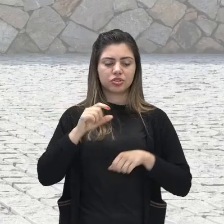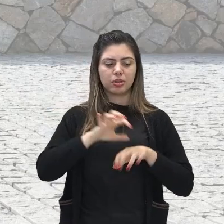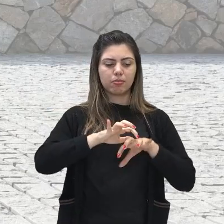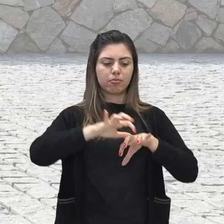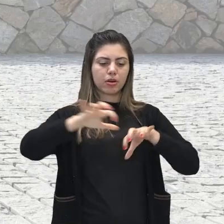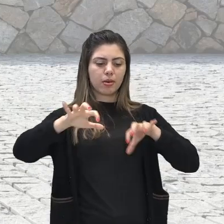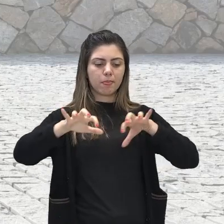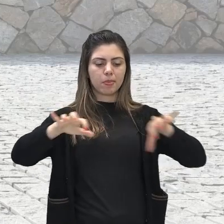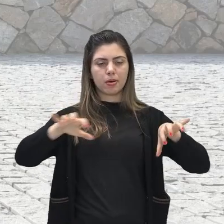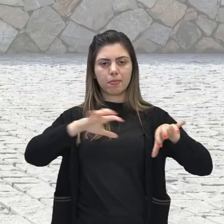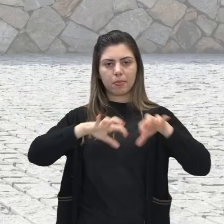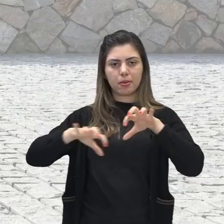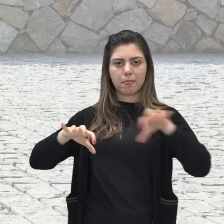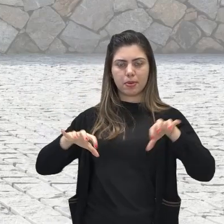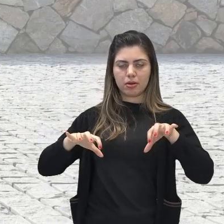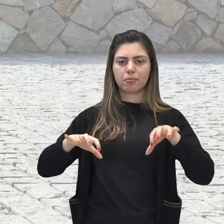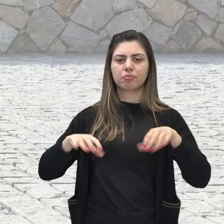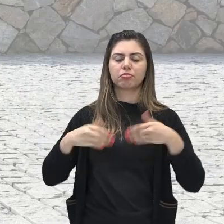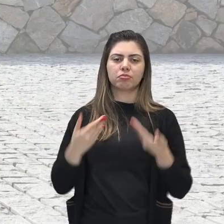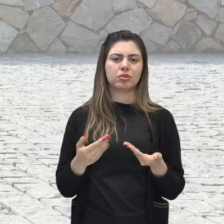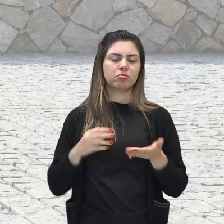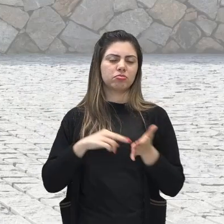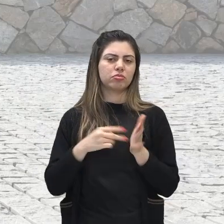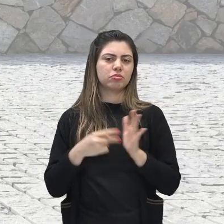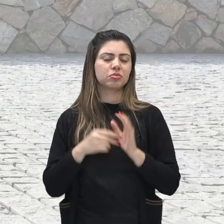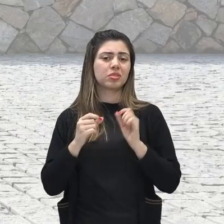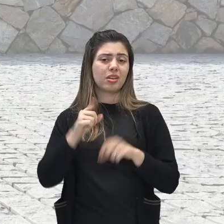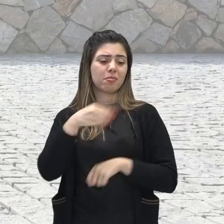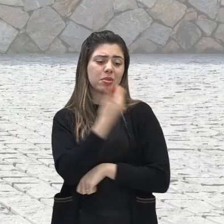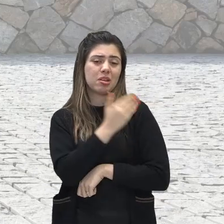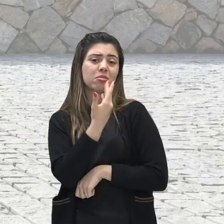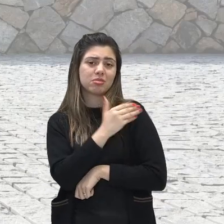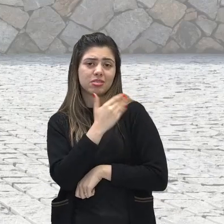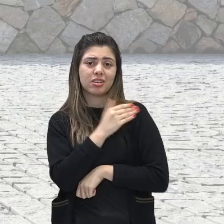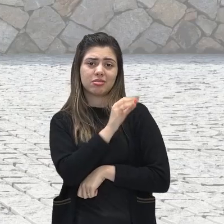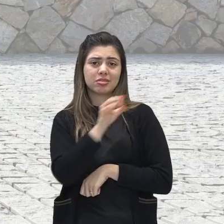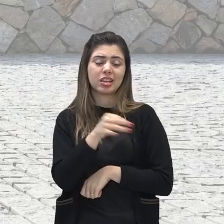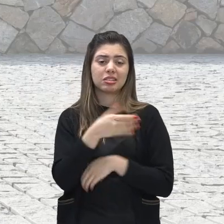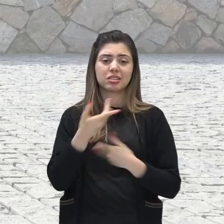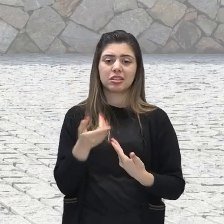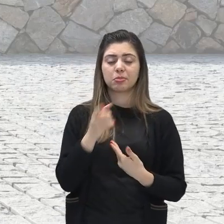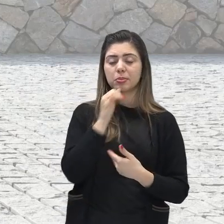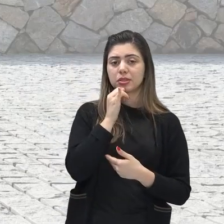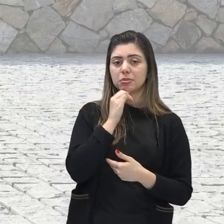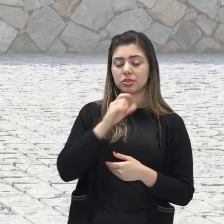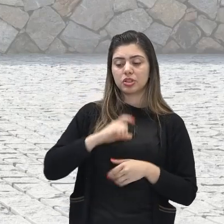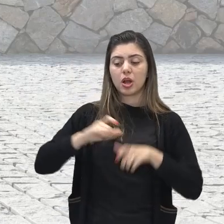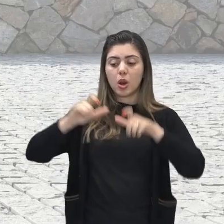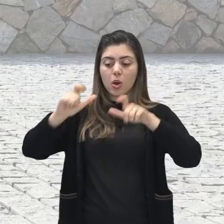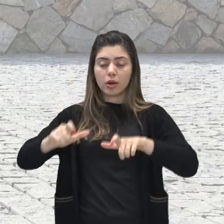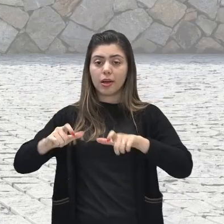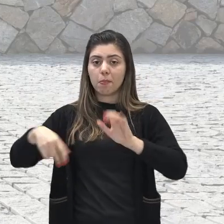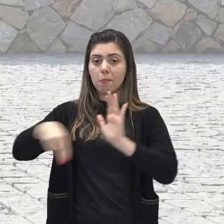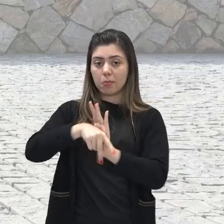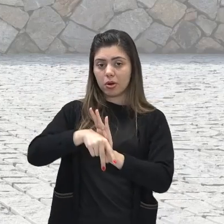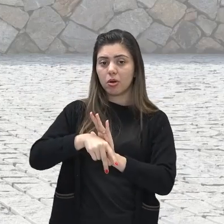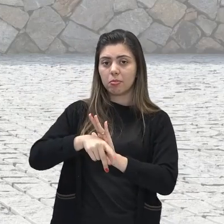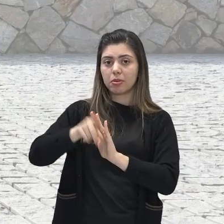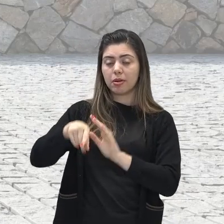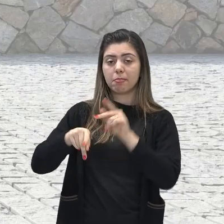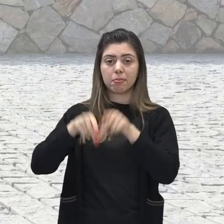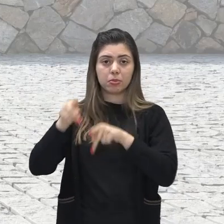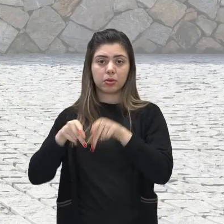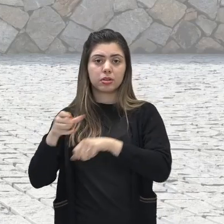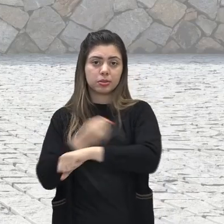segregacionista racial. O que é isso? É racismo mesmo, onde haviam locais definidos apenas para a circulação de